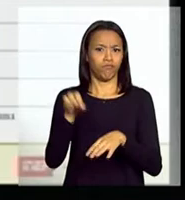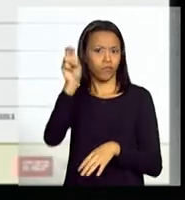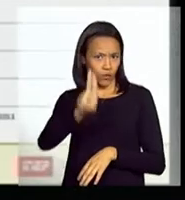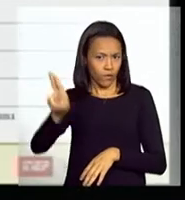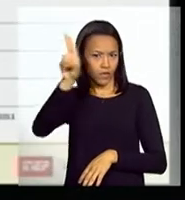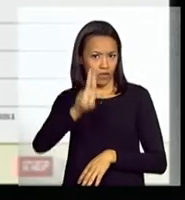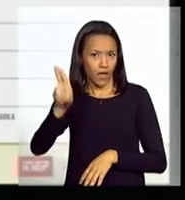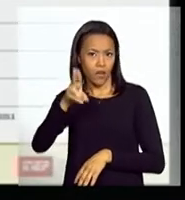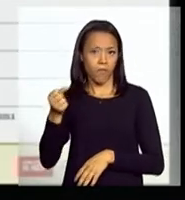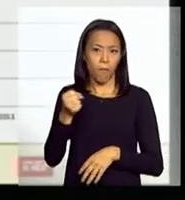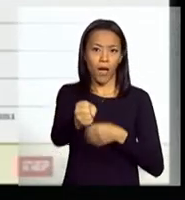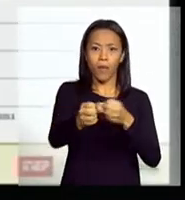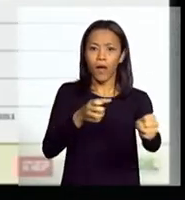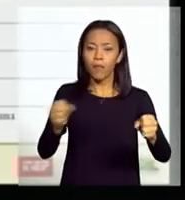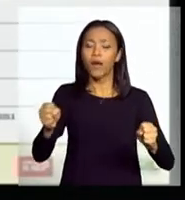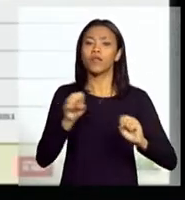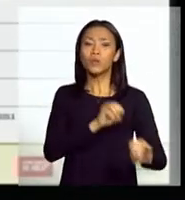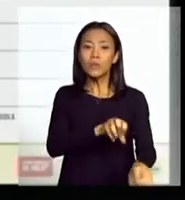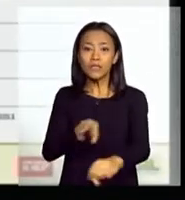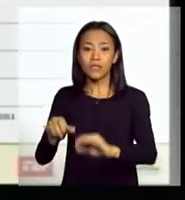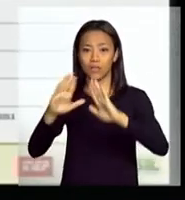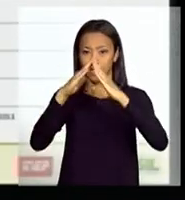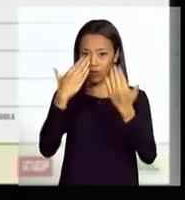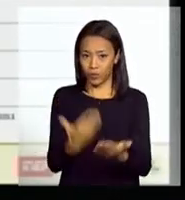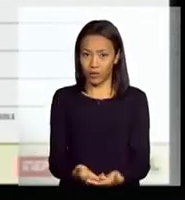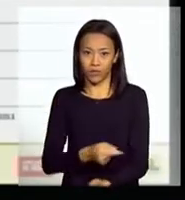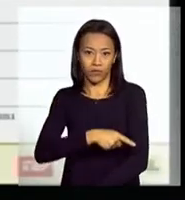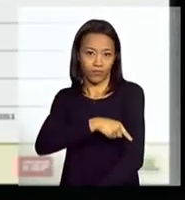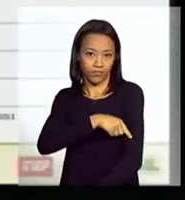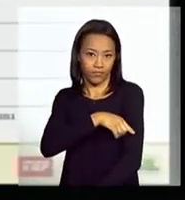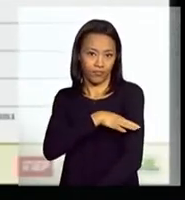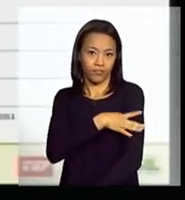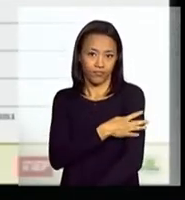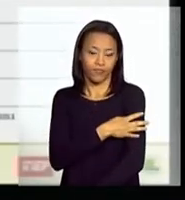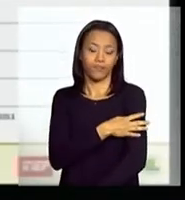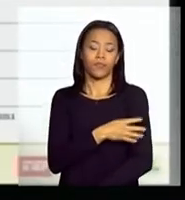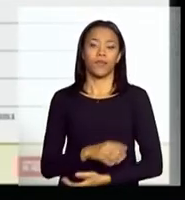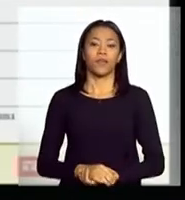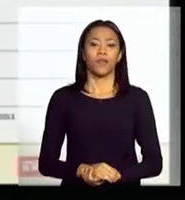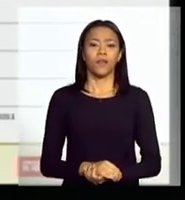2010 era 68 por cento em